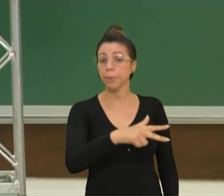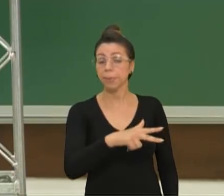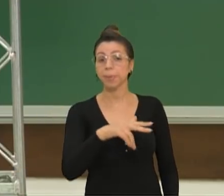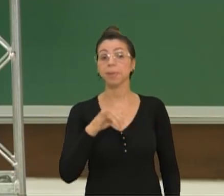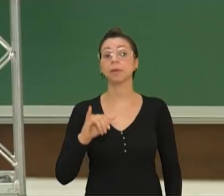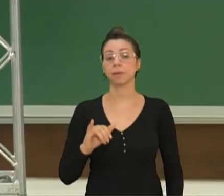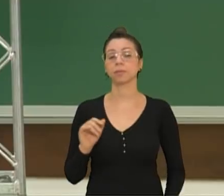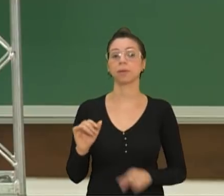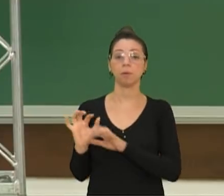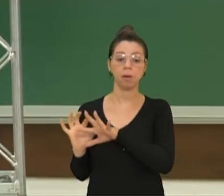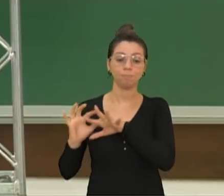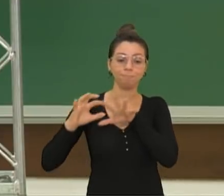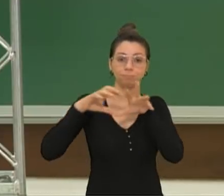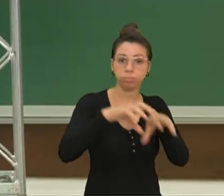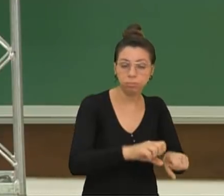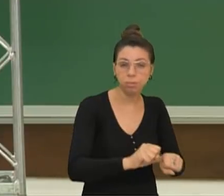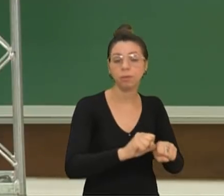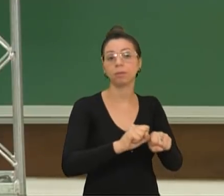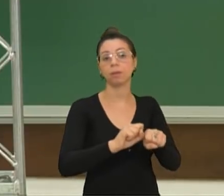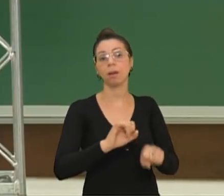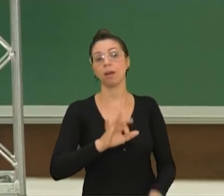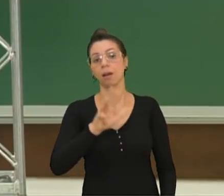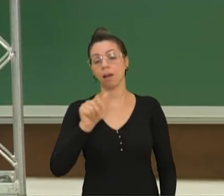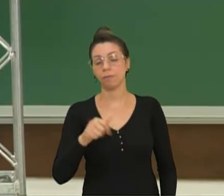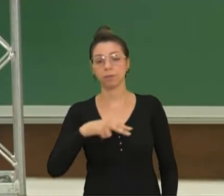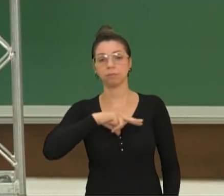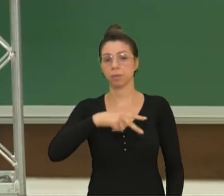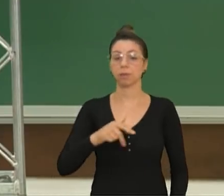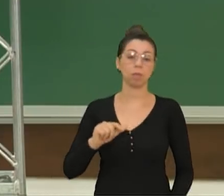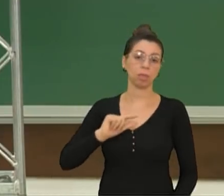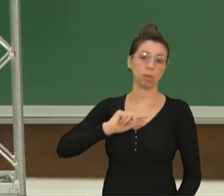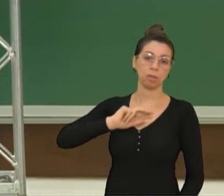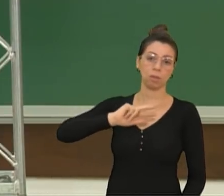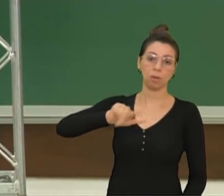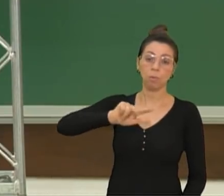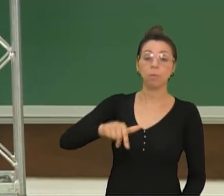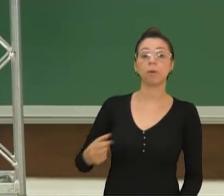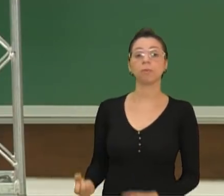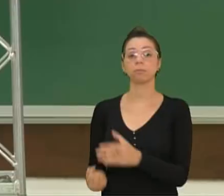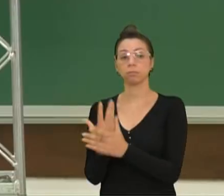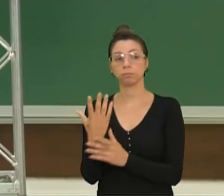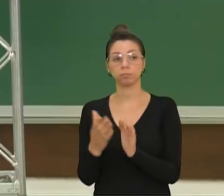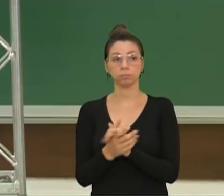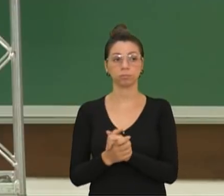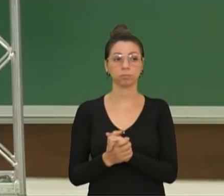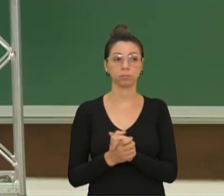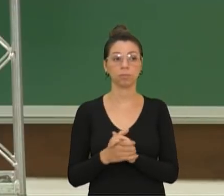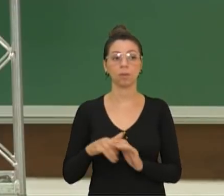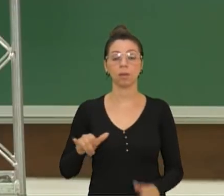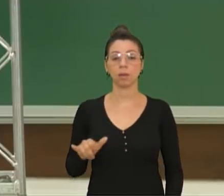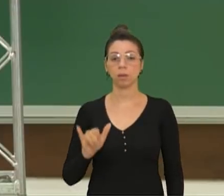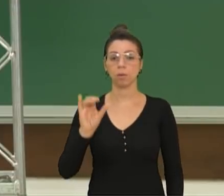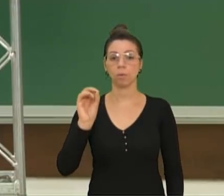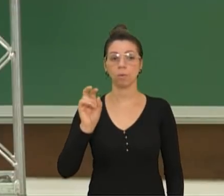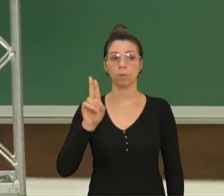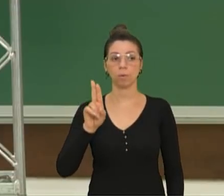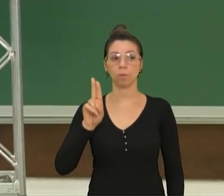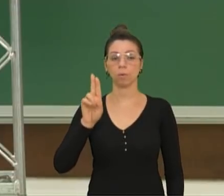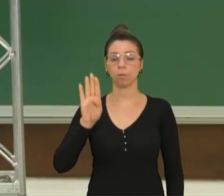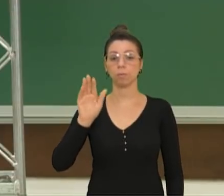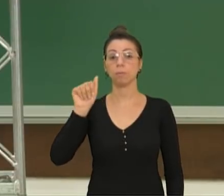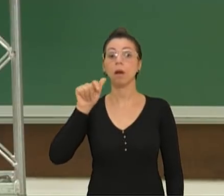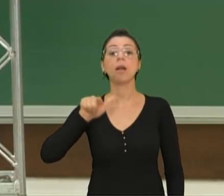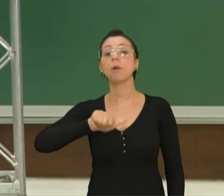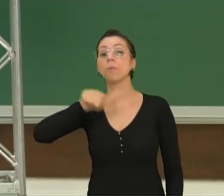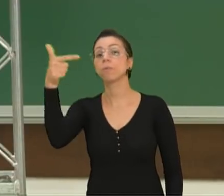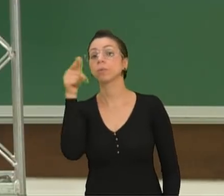foi colonizado a África pelos portugueses, não seria da origem portuguesa. Yorubá é um outro povo, tá? Pertencente da África, mas não